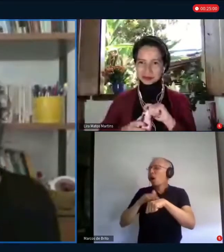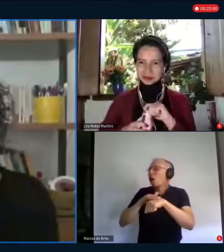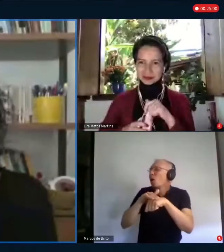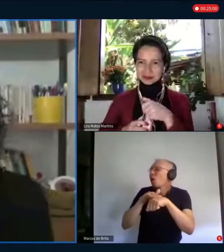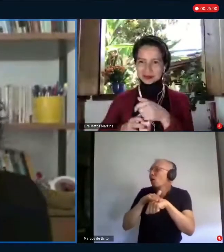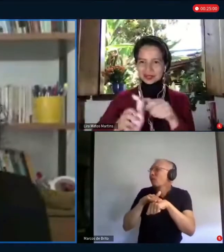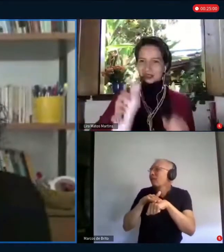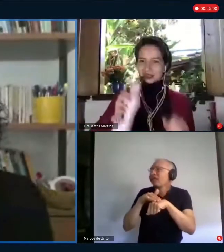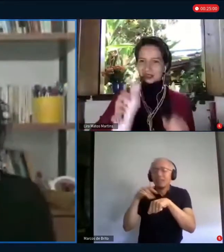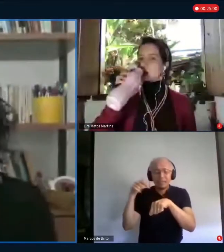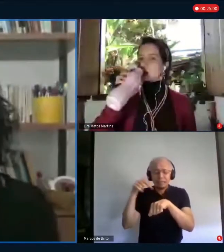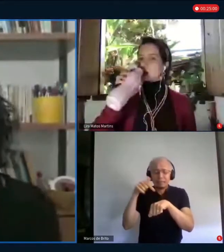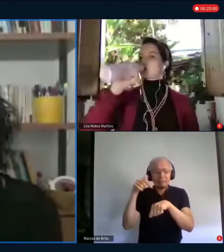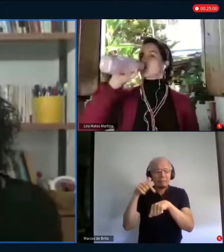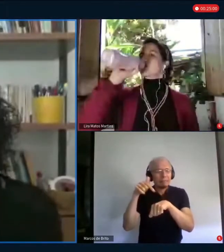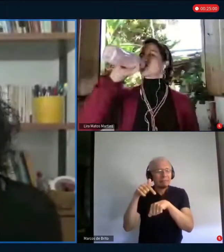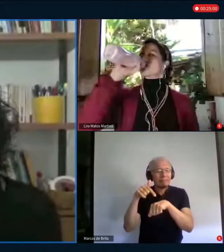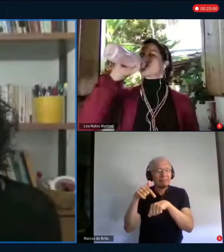de modo